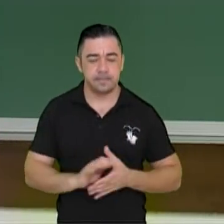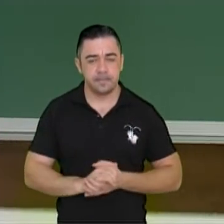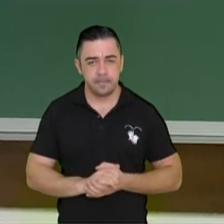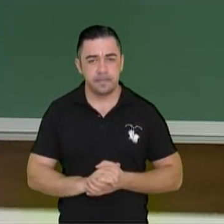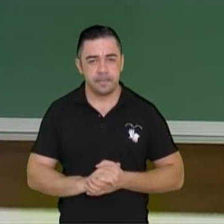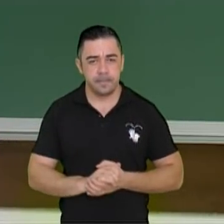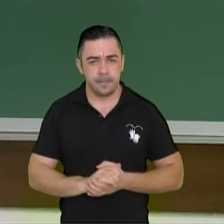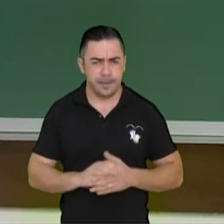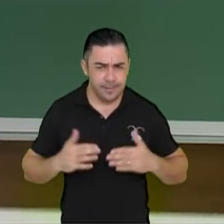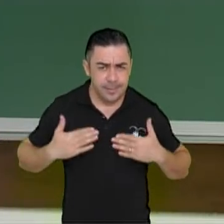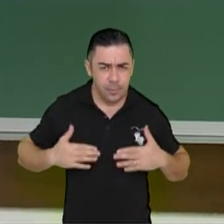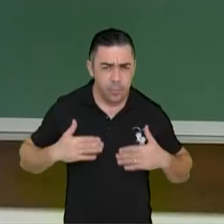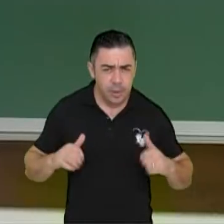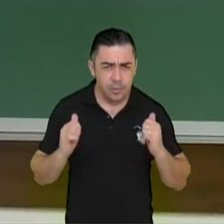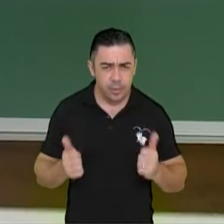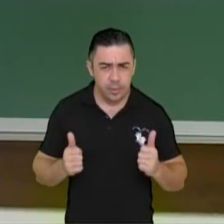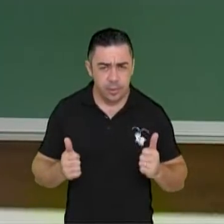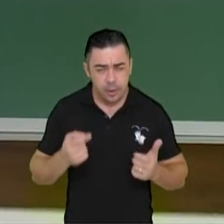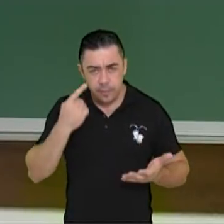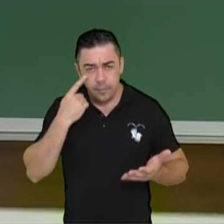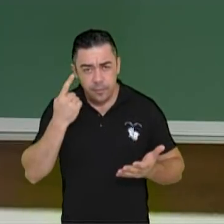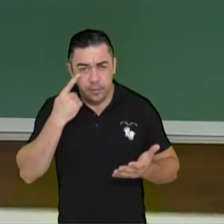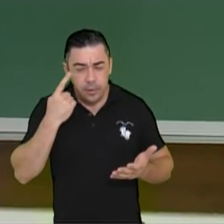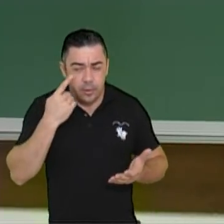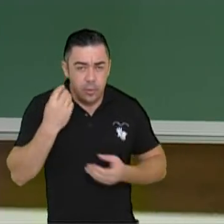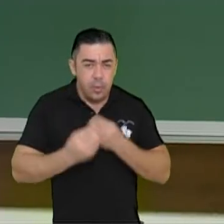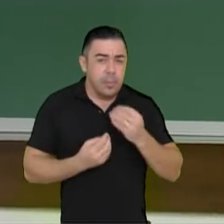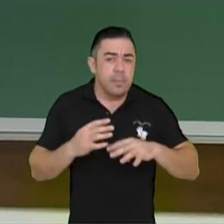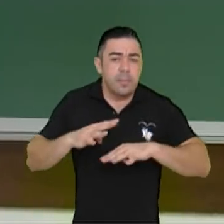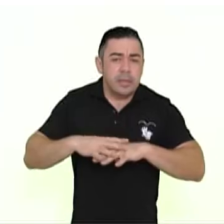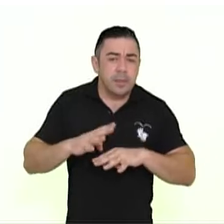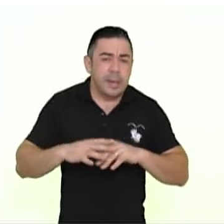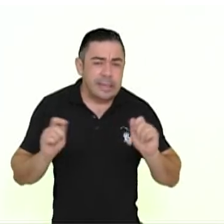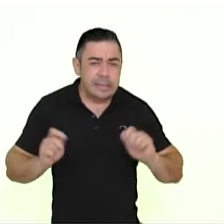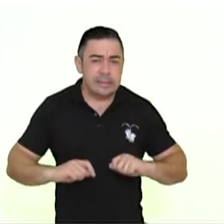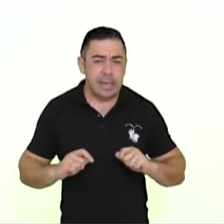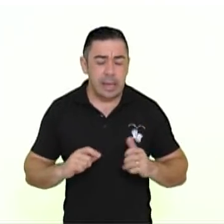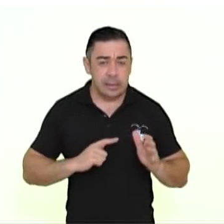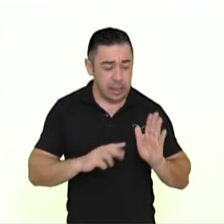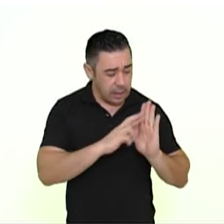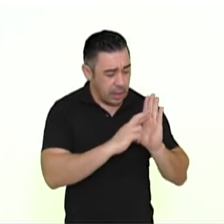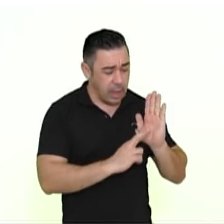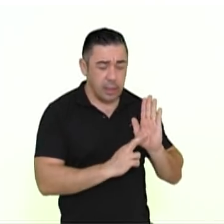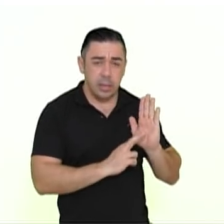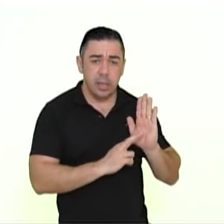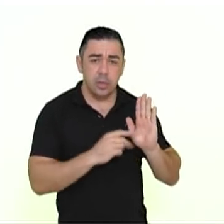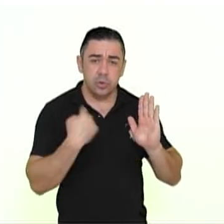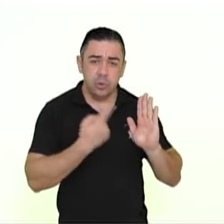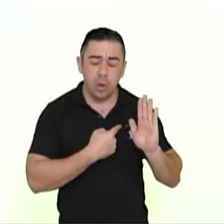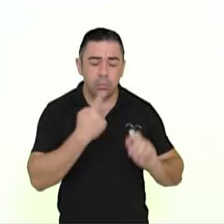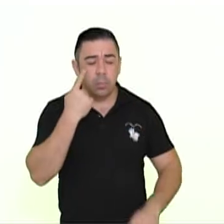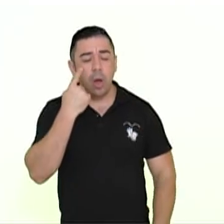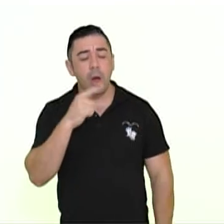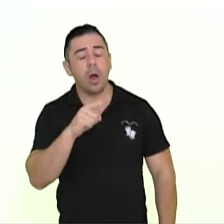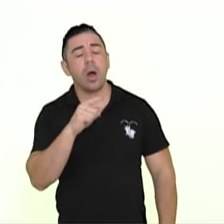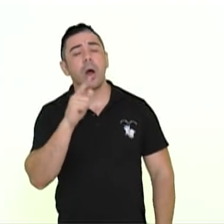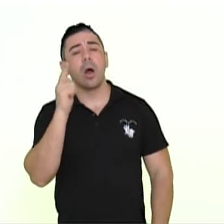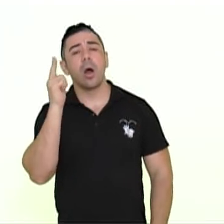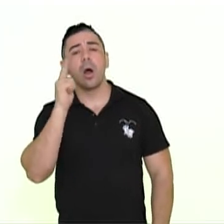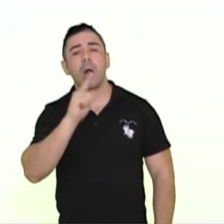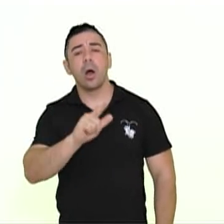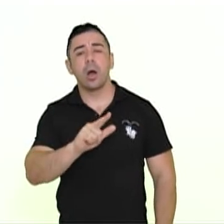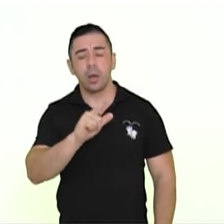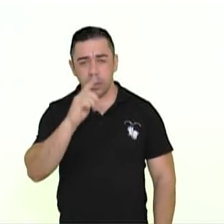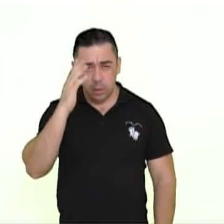604,2%. Tranquilinho? Viram só que a matemática ela traz regras para que a gente consiga ter